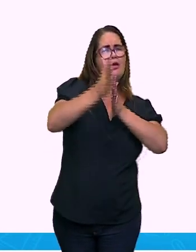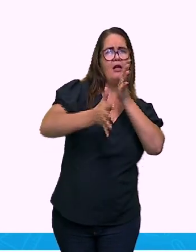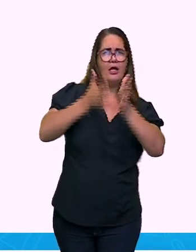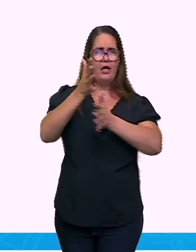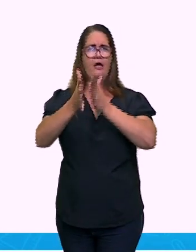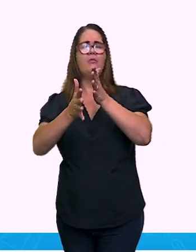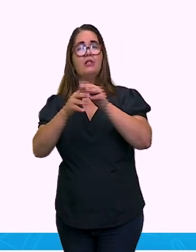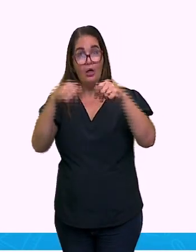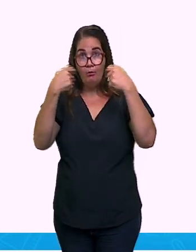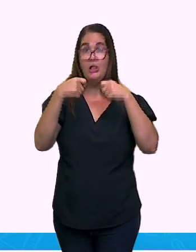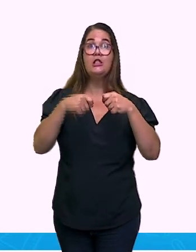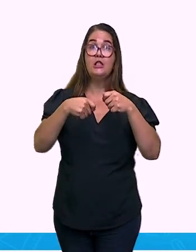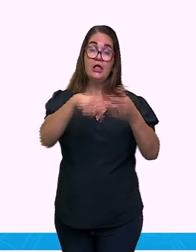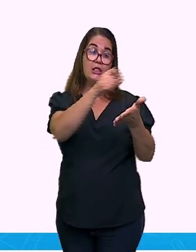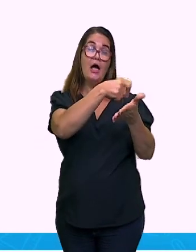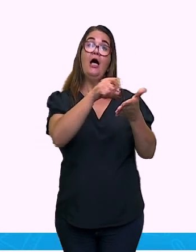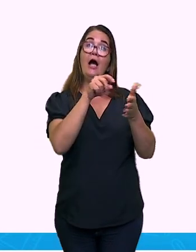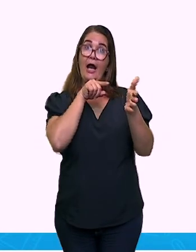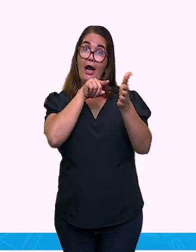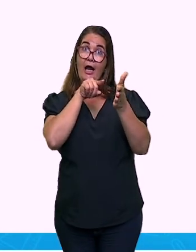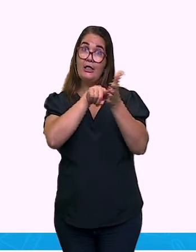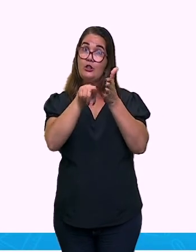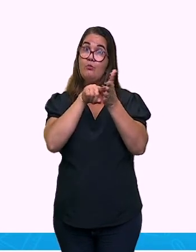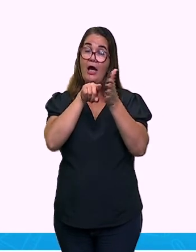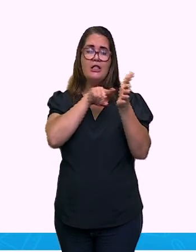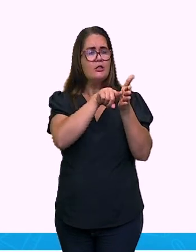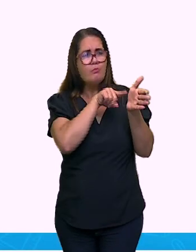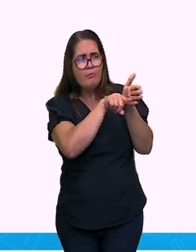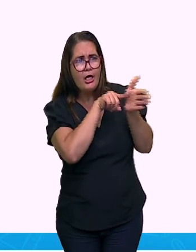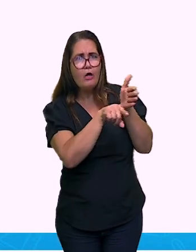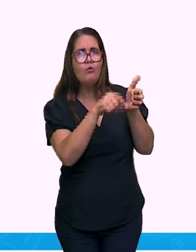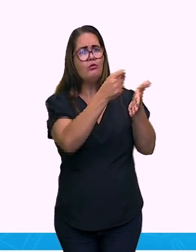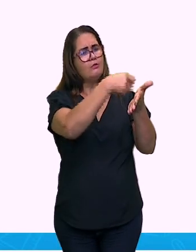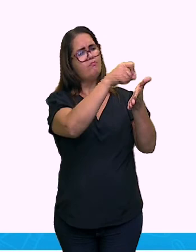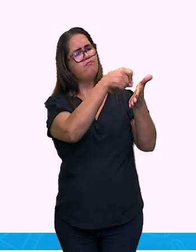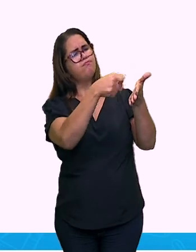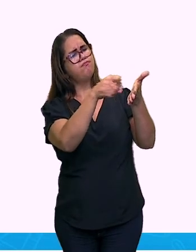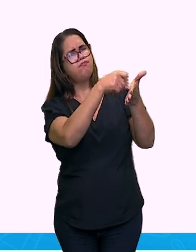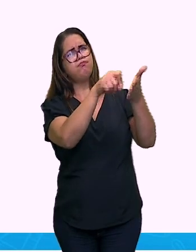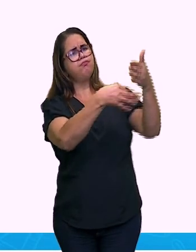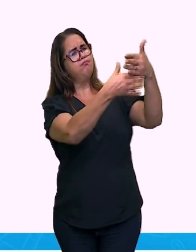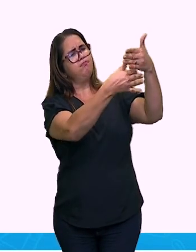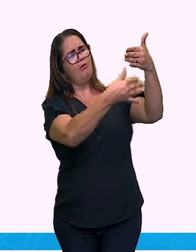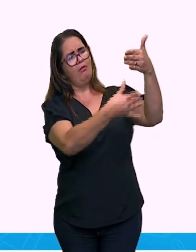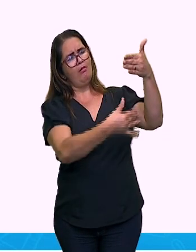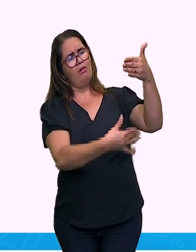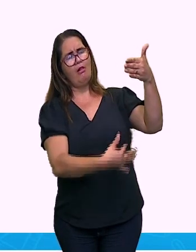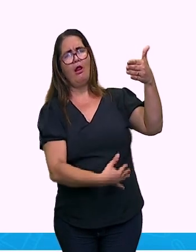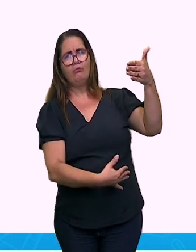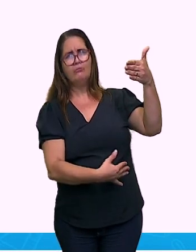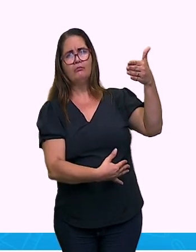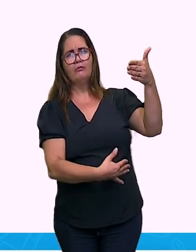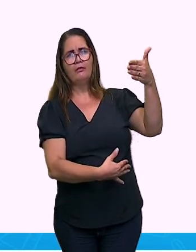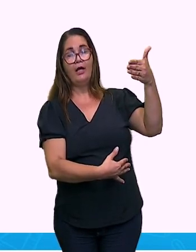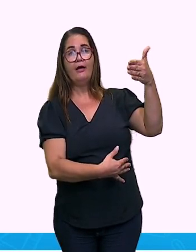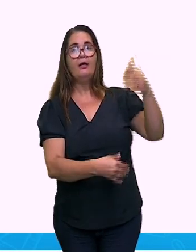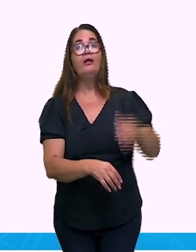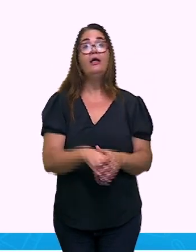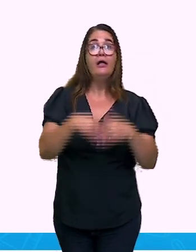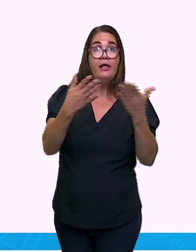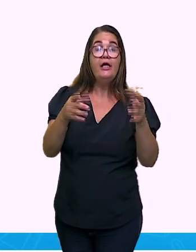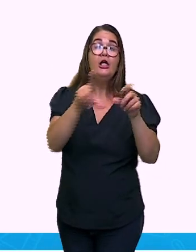um roteiro de perguntas para eu não ficar perdida ali no momento da entrevista. No dia da